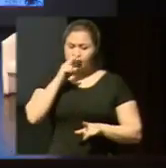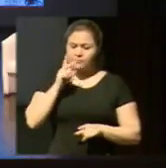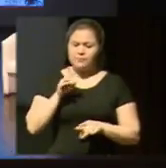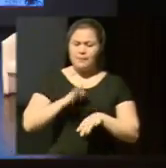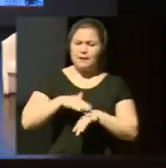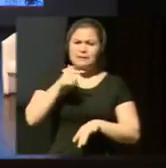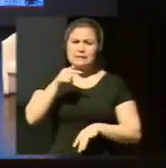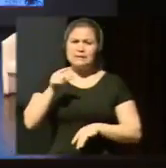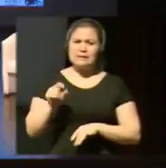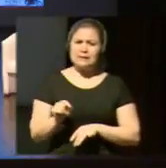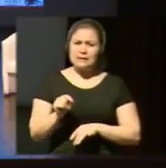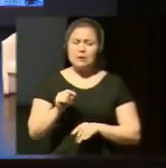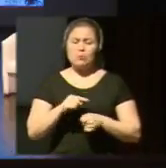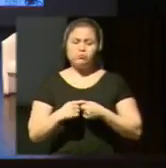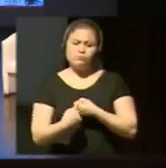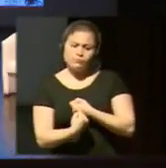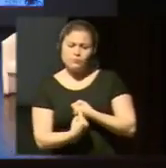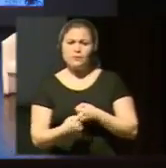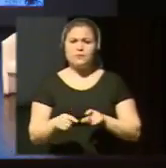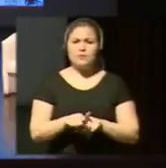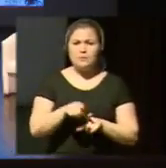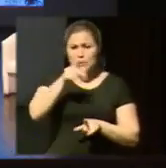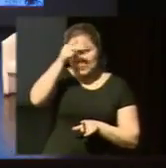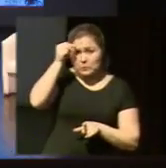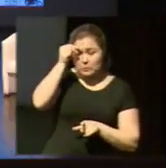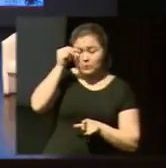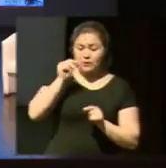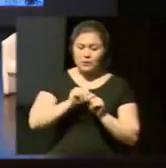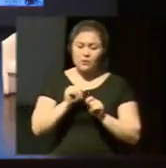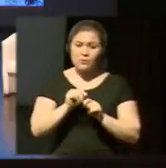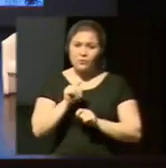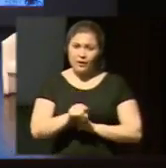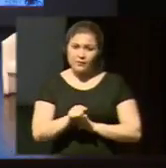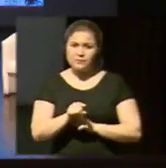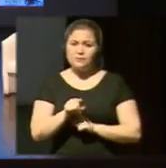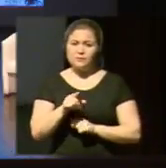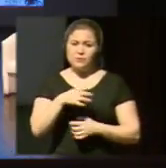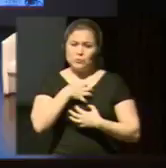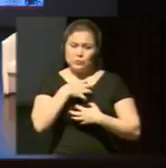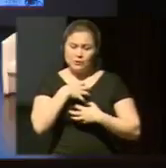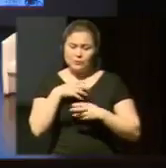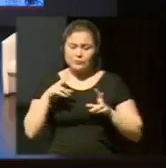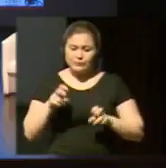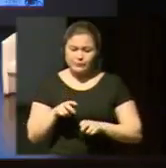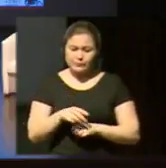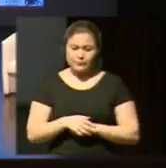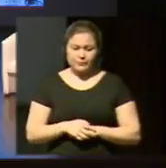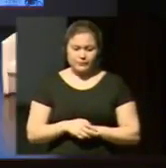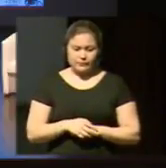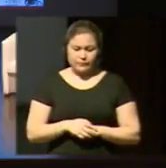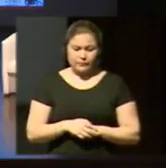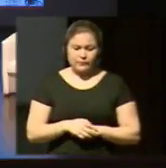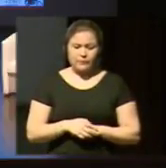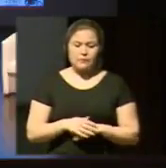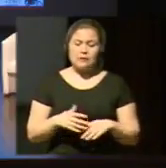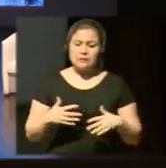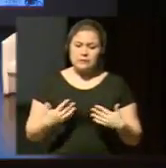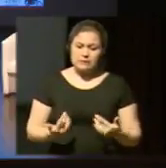de 70 municípios e cidades que aplicam essa abordagem.